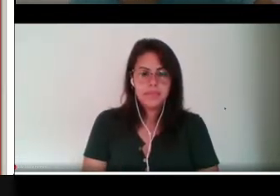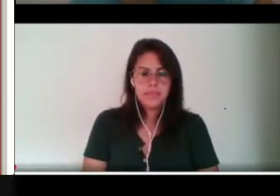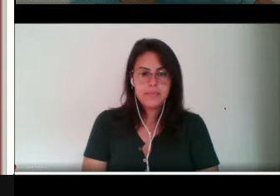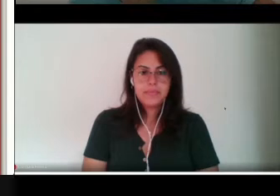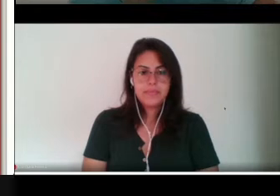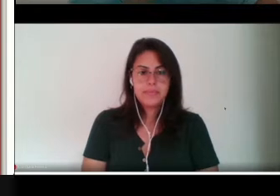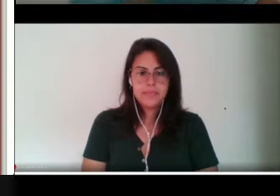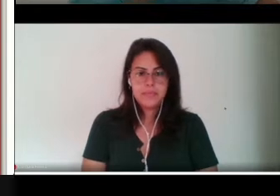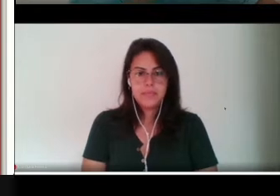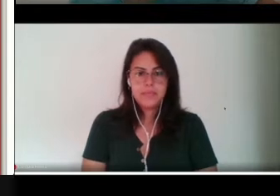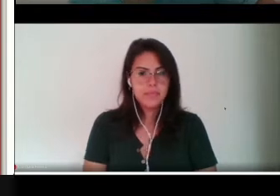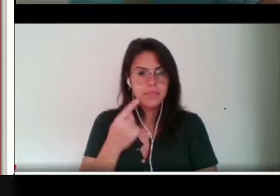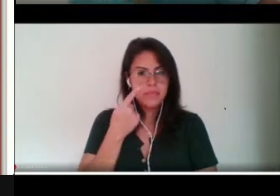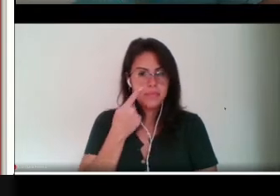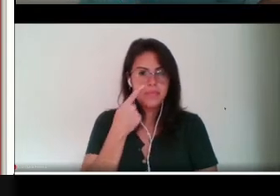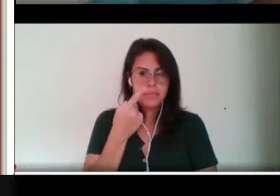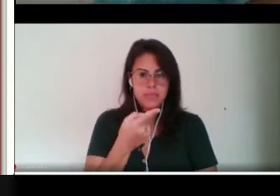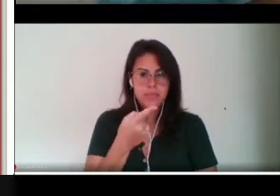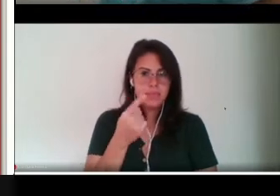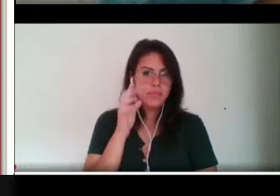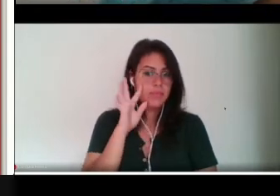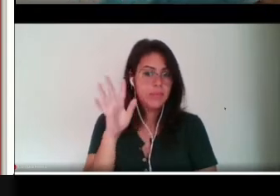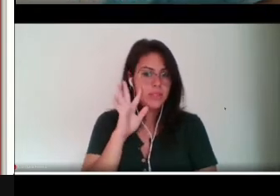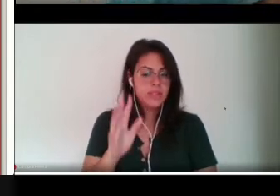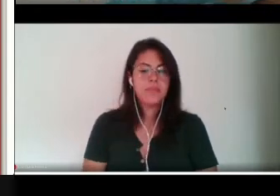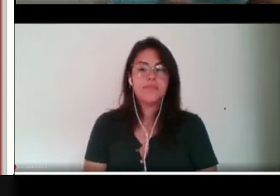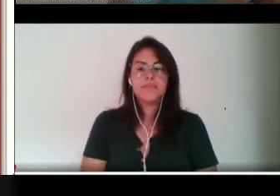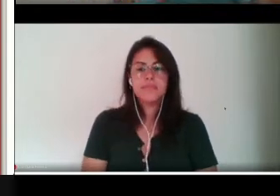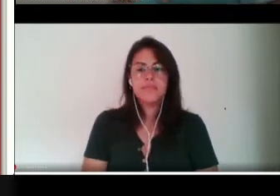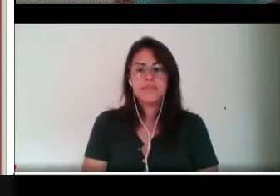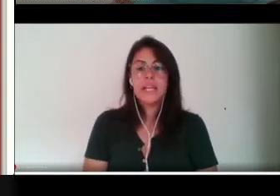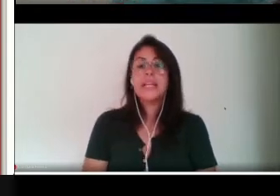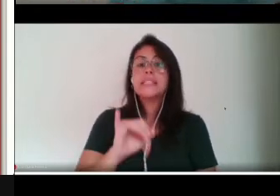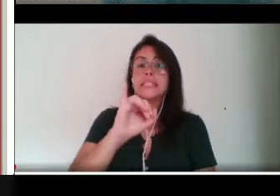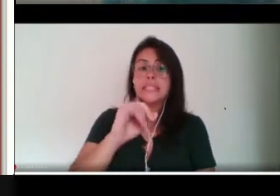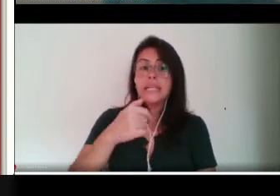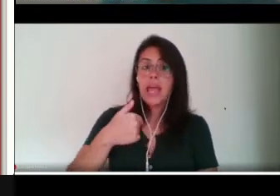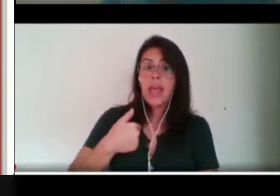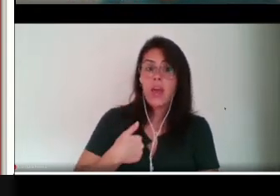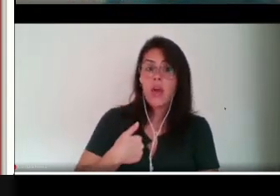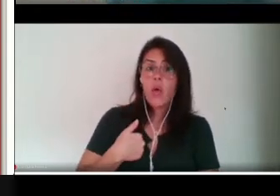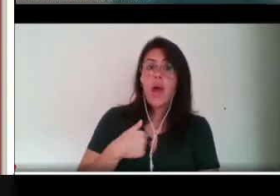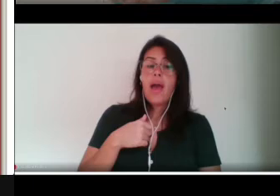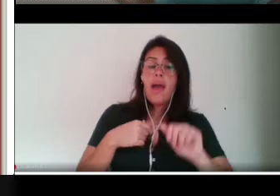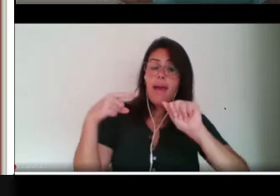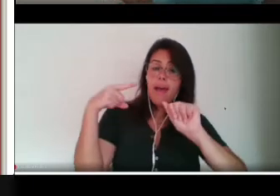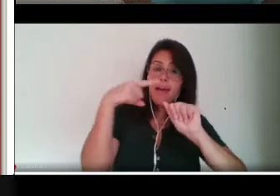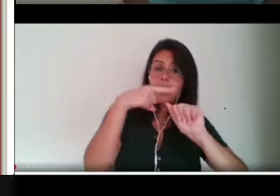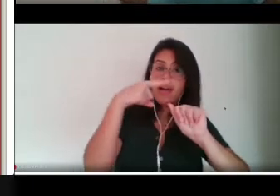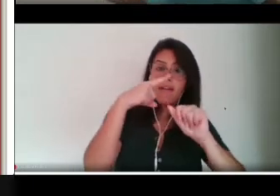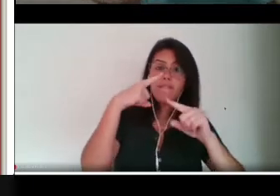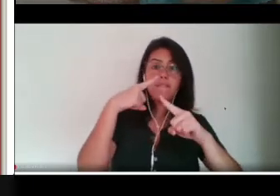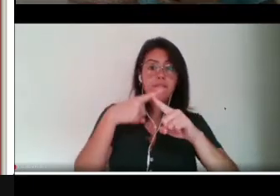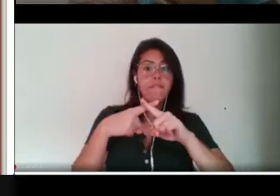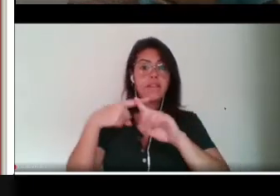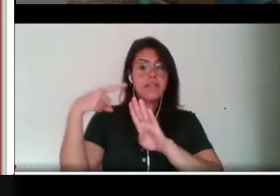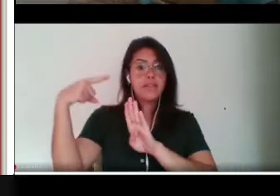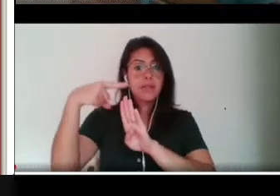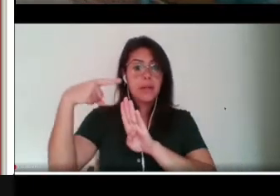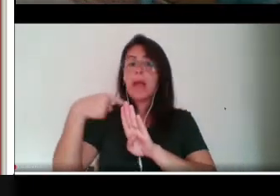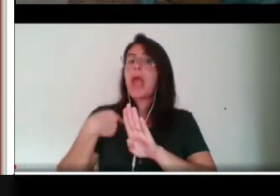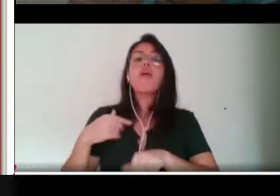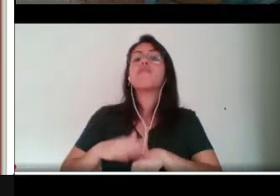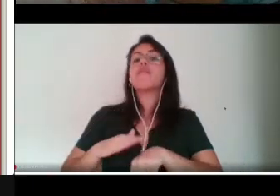tá? Quando eu faço A VEC B, o que eu tenho que fazer? Eu tenho que pegar eu faço